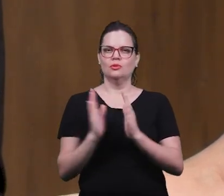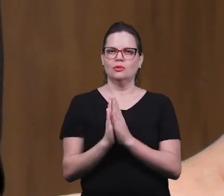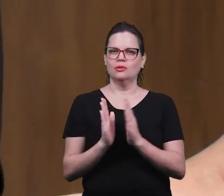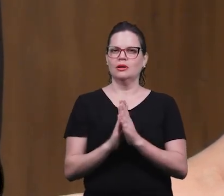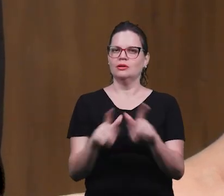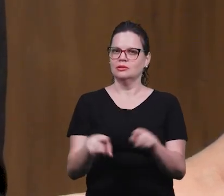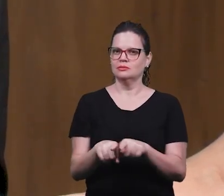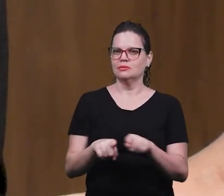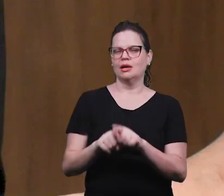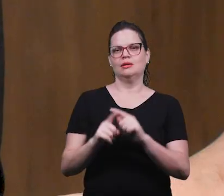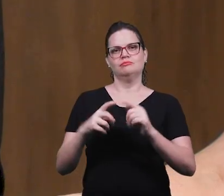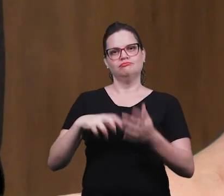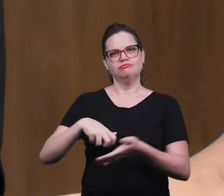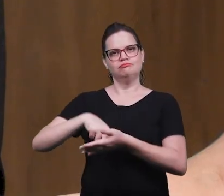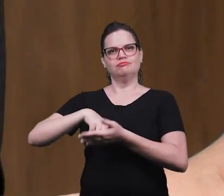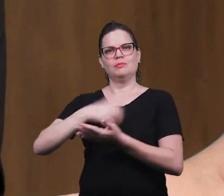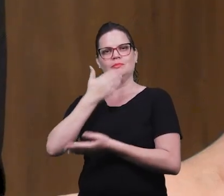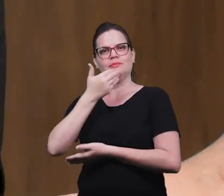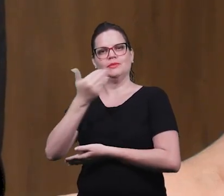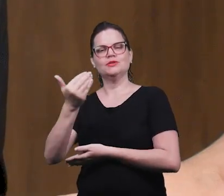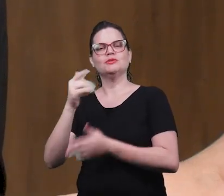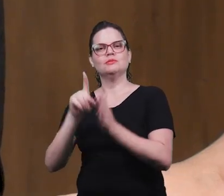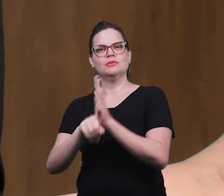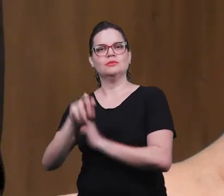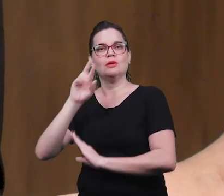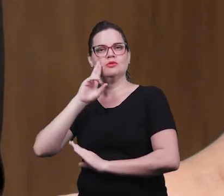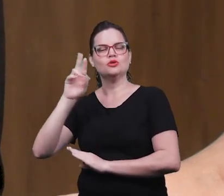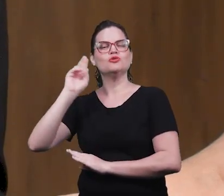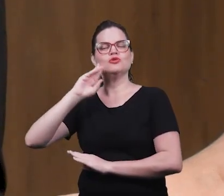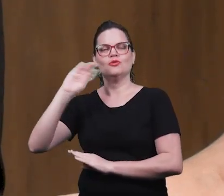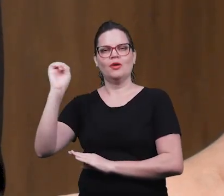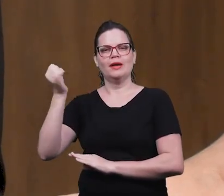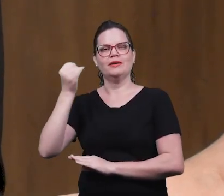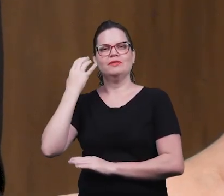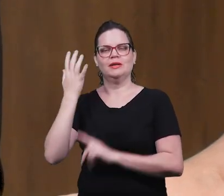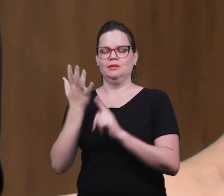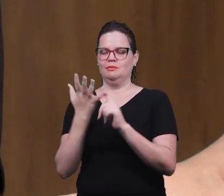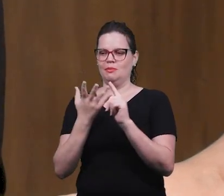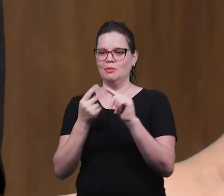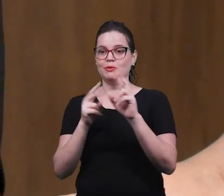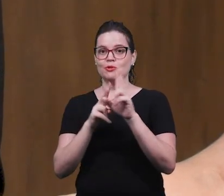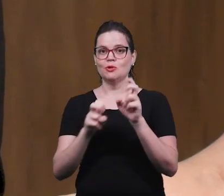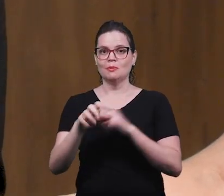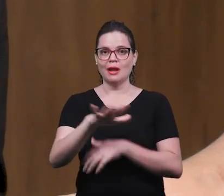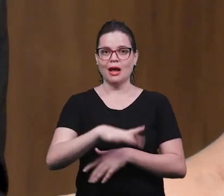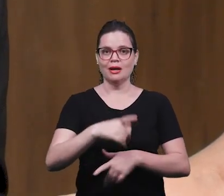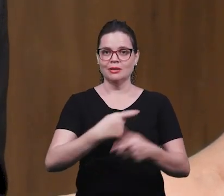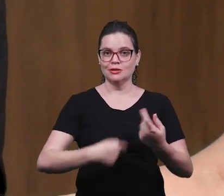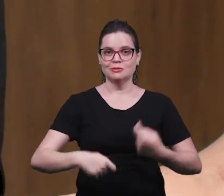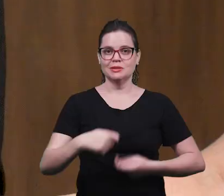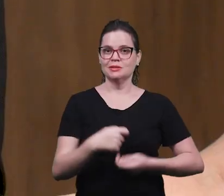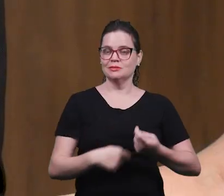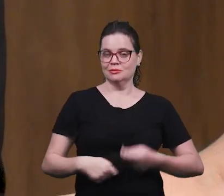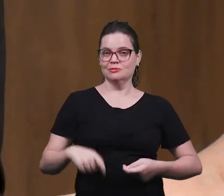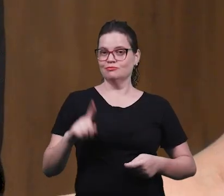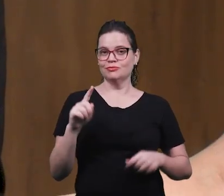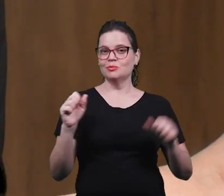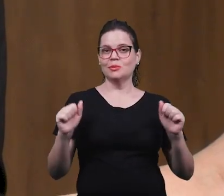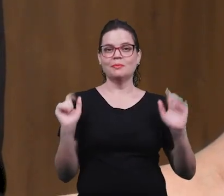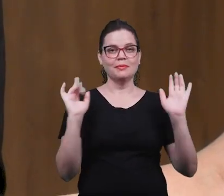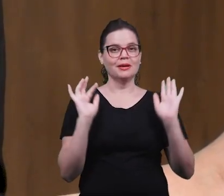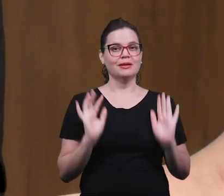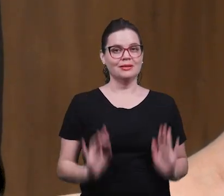fui buscar o Senhor, né? E o Senhor deu essa direção de seguir essa carreira nessa área administrativa. E isso tem sido uma bênção,